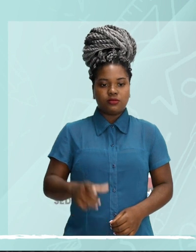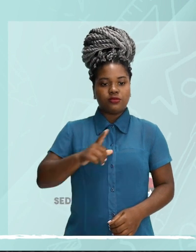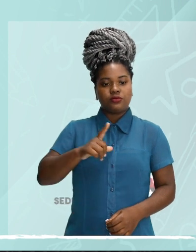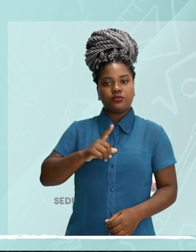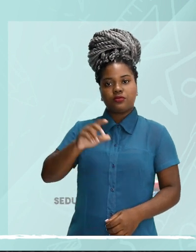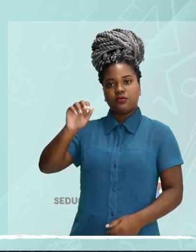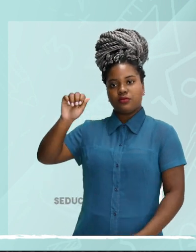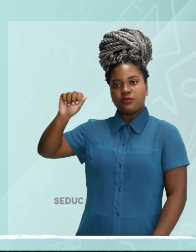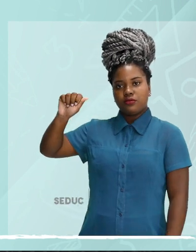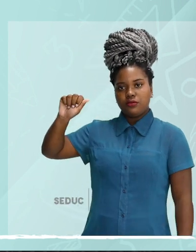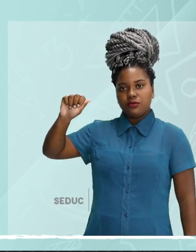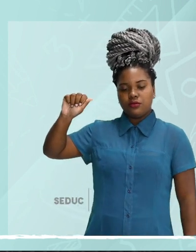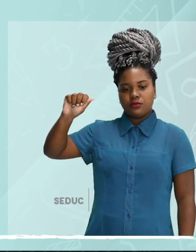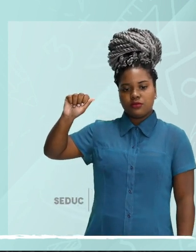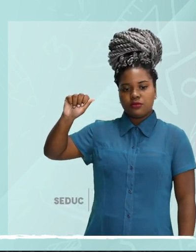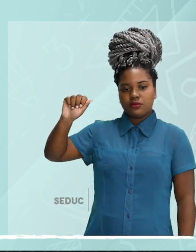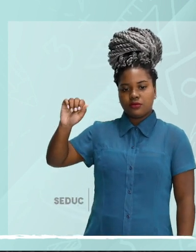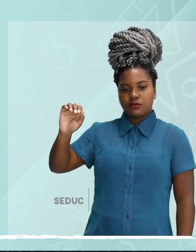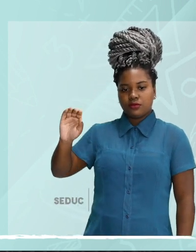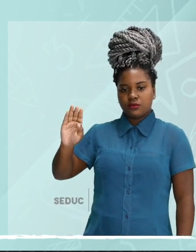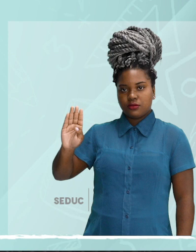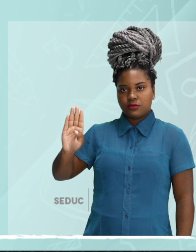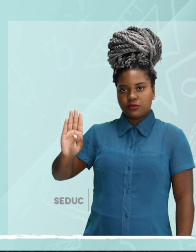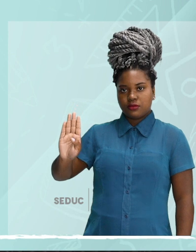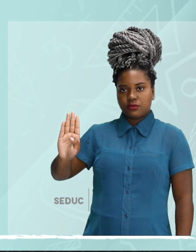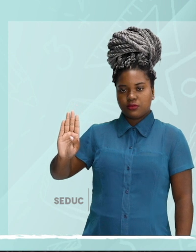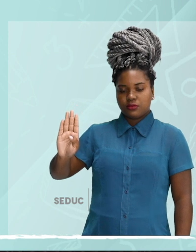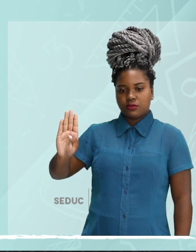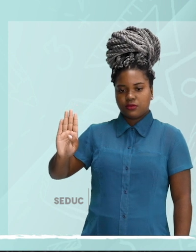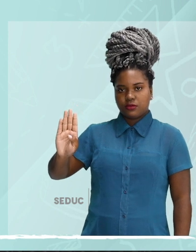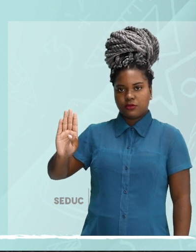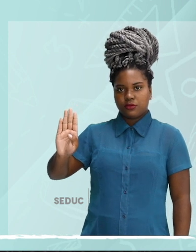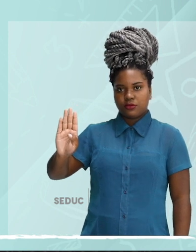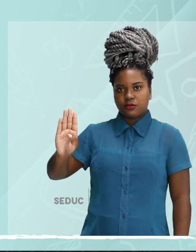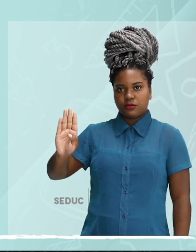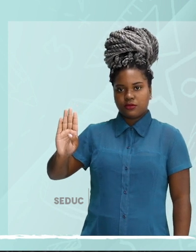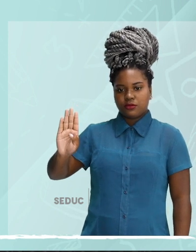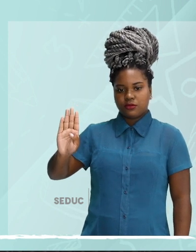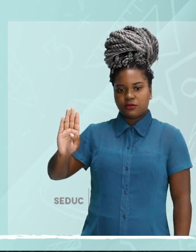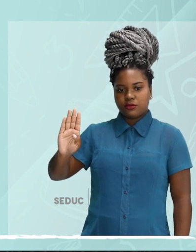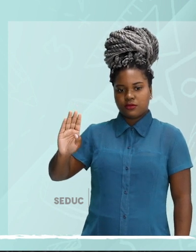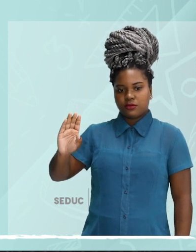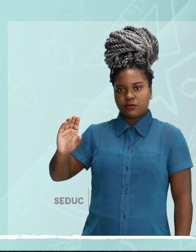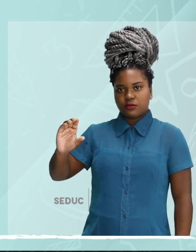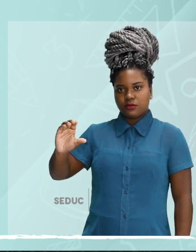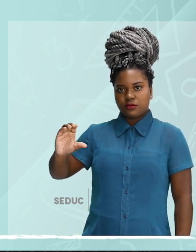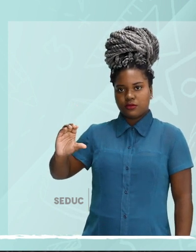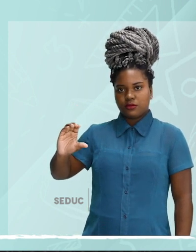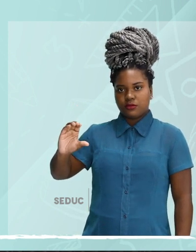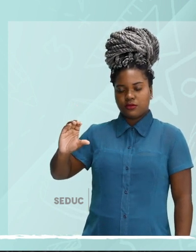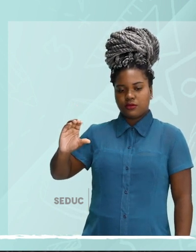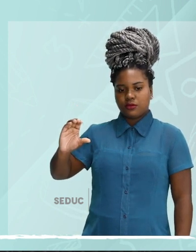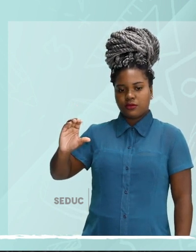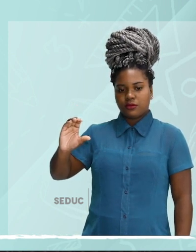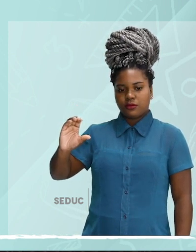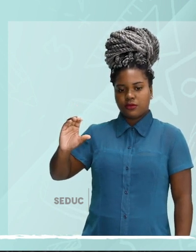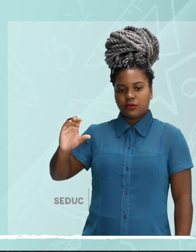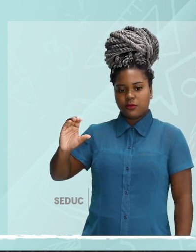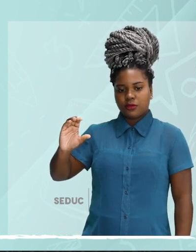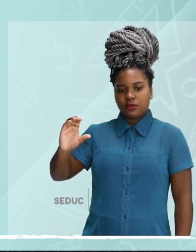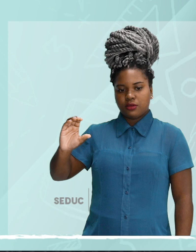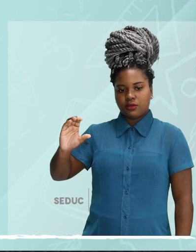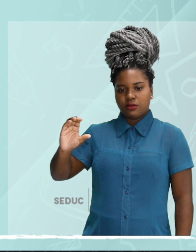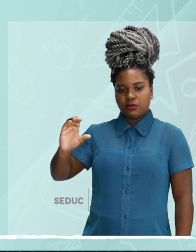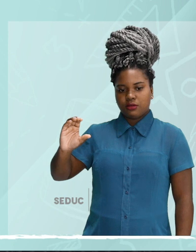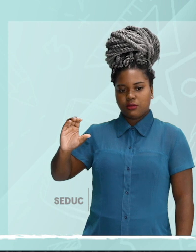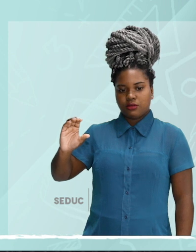letra A é constante, letra B é constante só em direção, letra C é